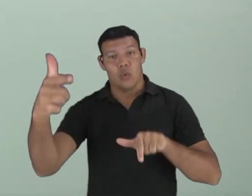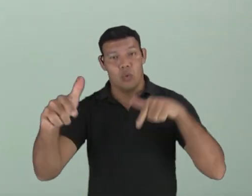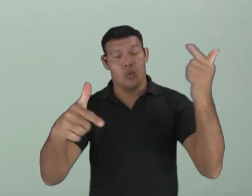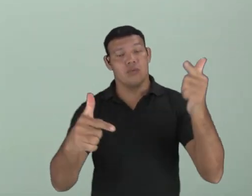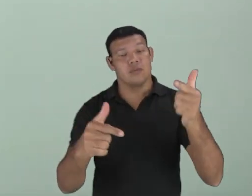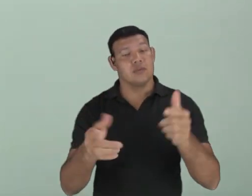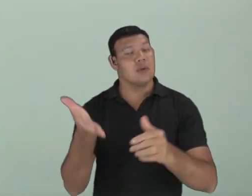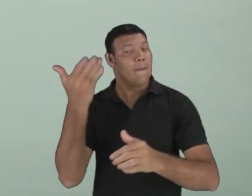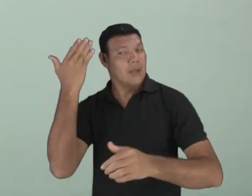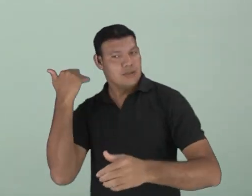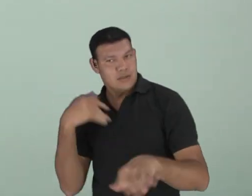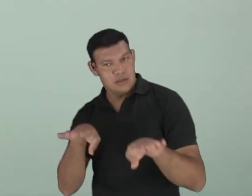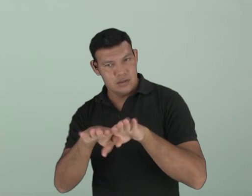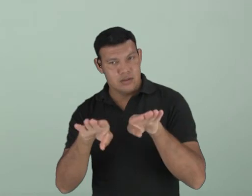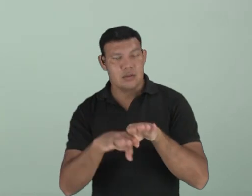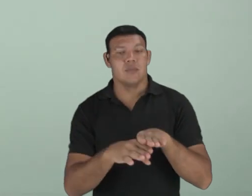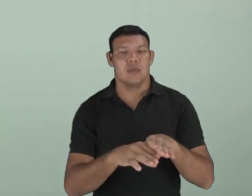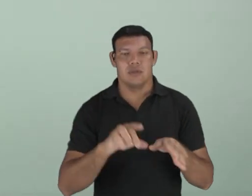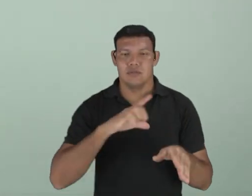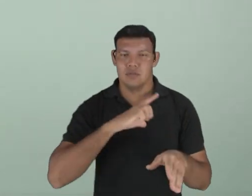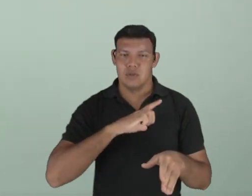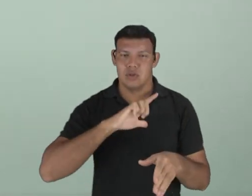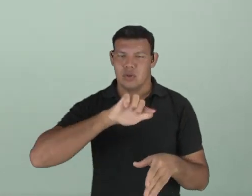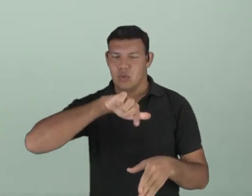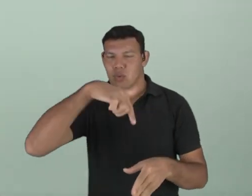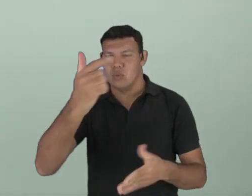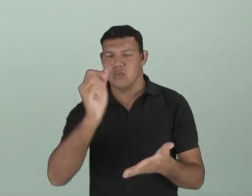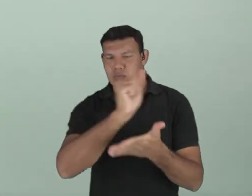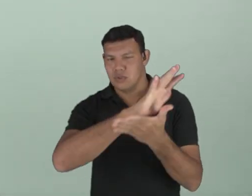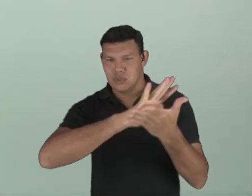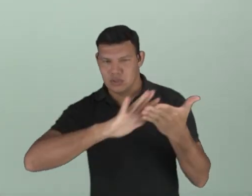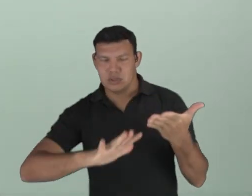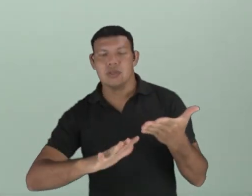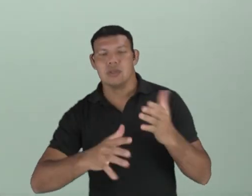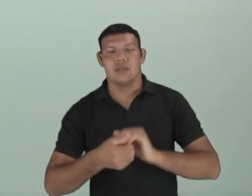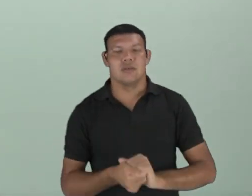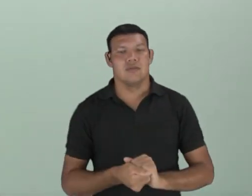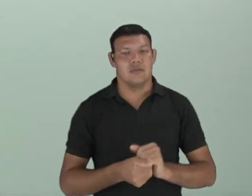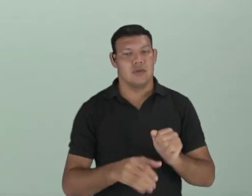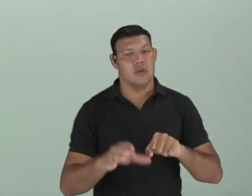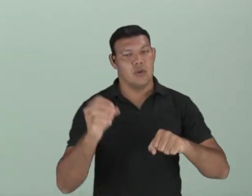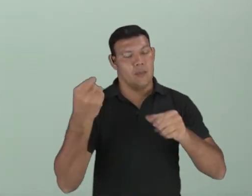aulas anteriores, e vocês podem ter acesso a mais exercitando, para